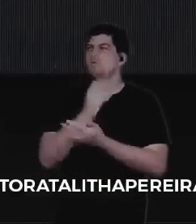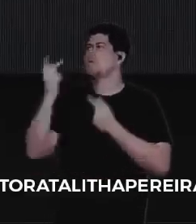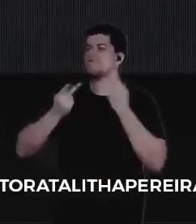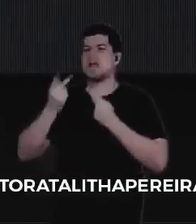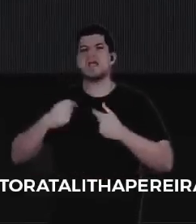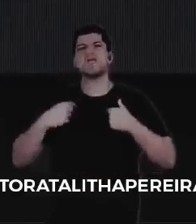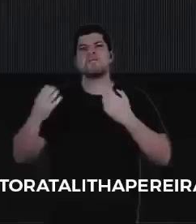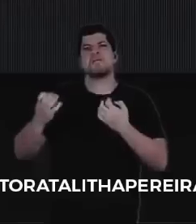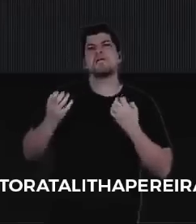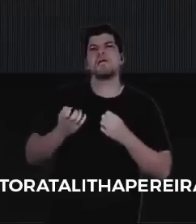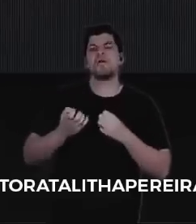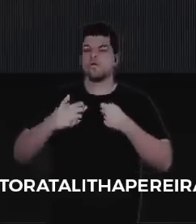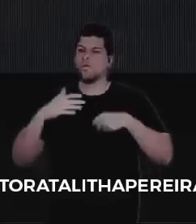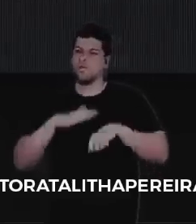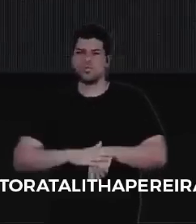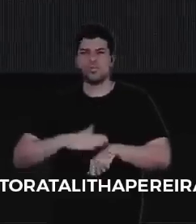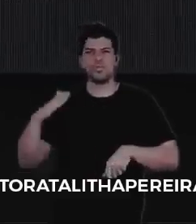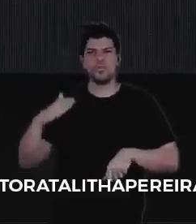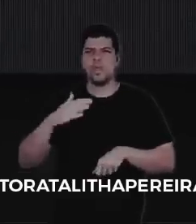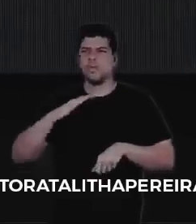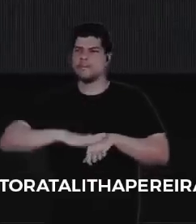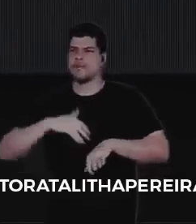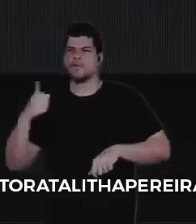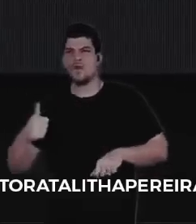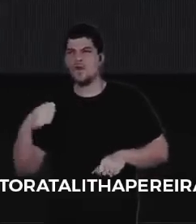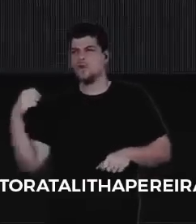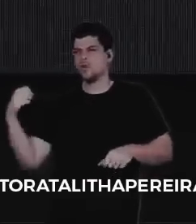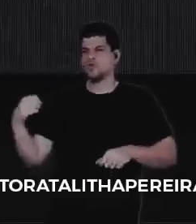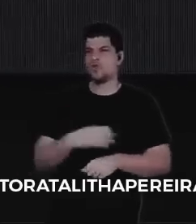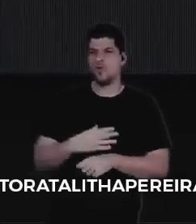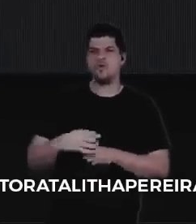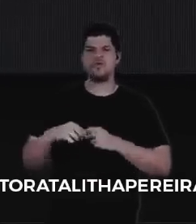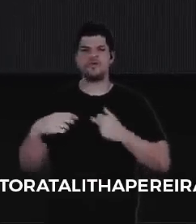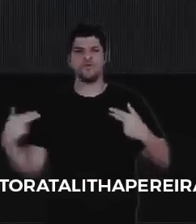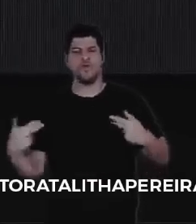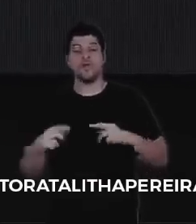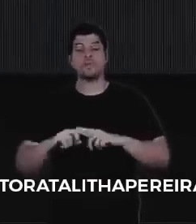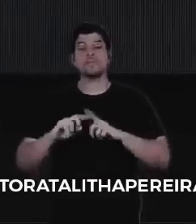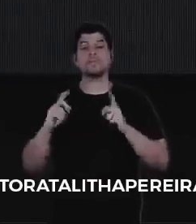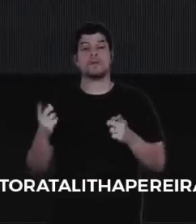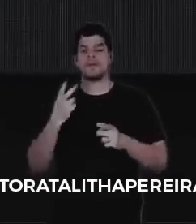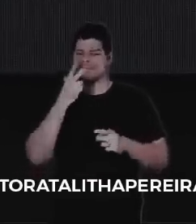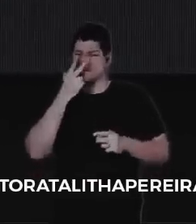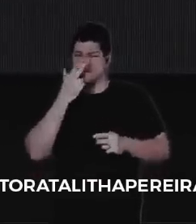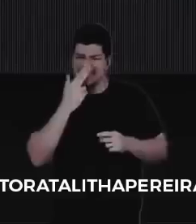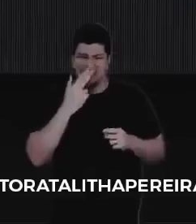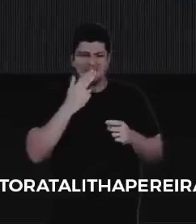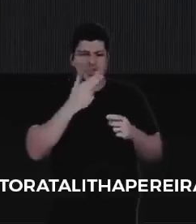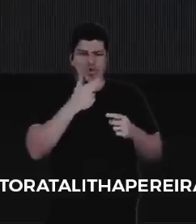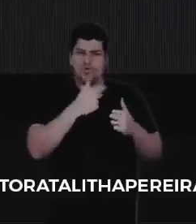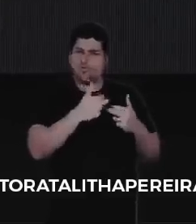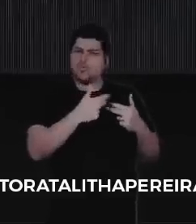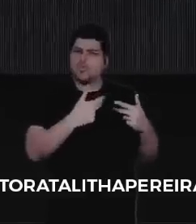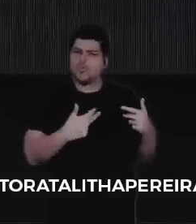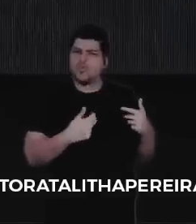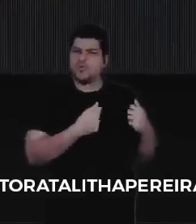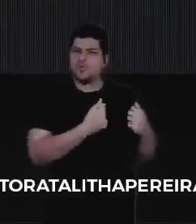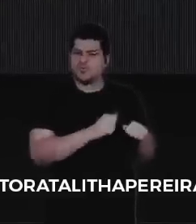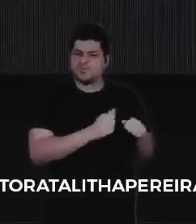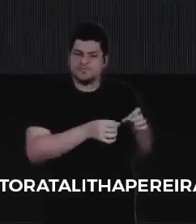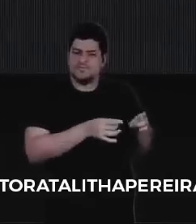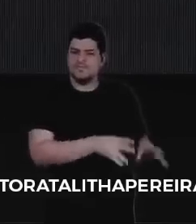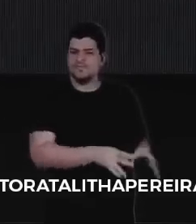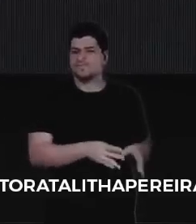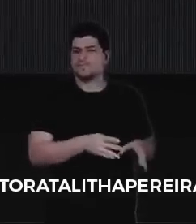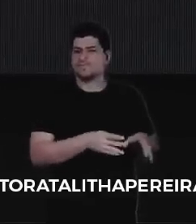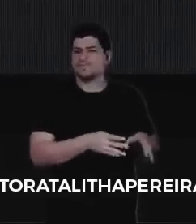quero viver algo maior, eu quero viver algo melhor. Mas não abriu mão do